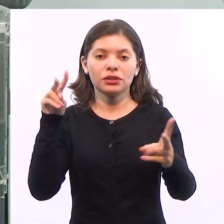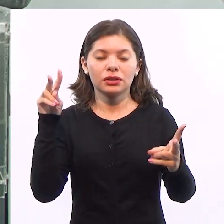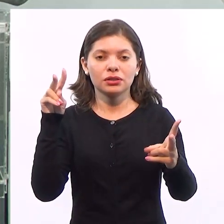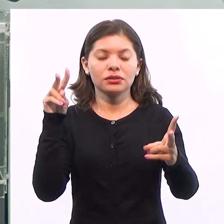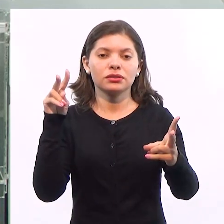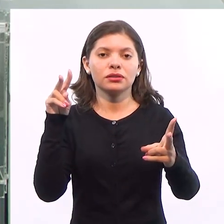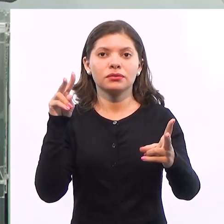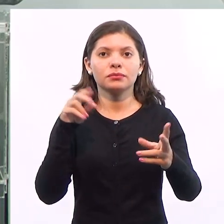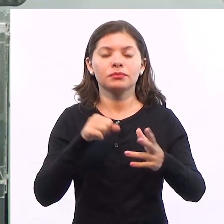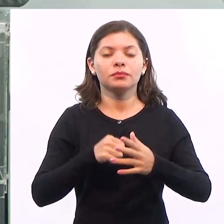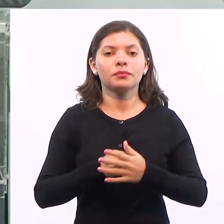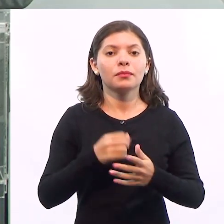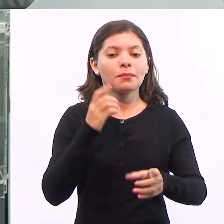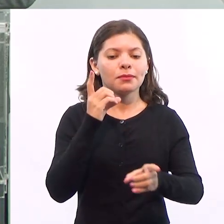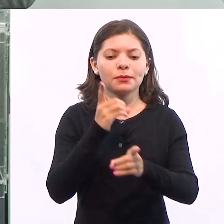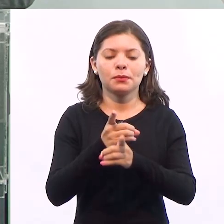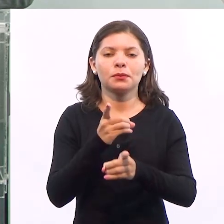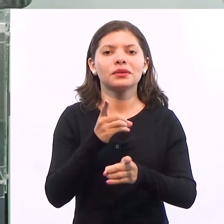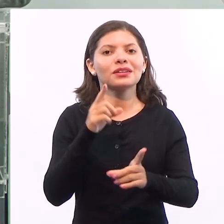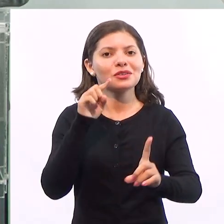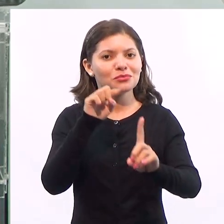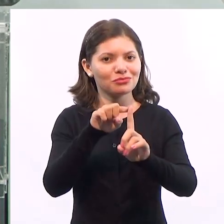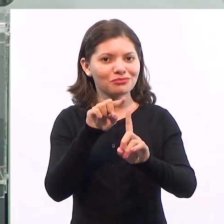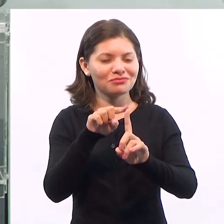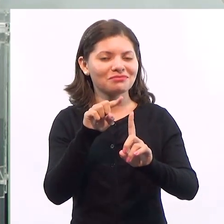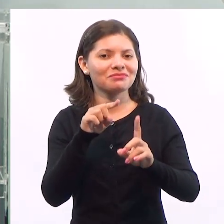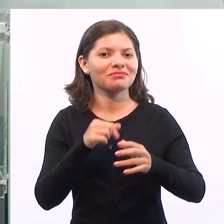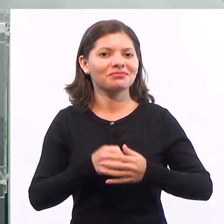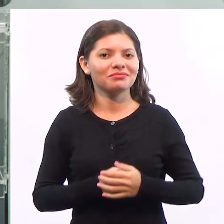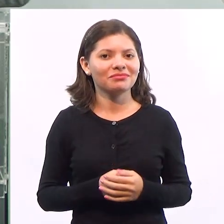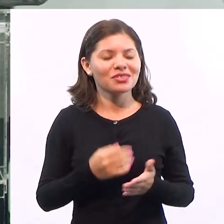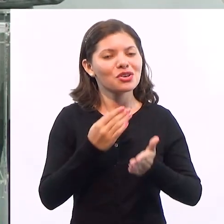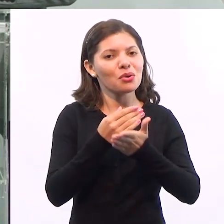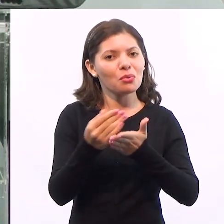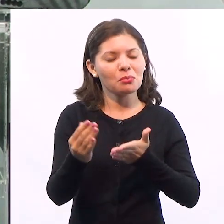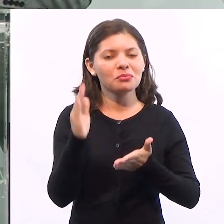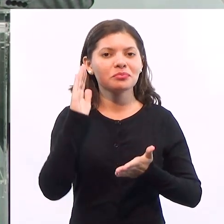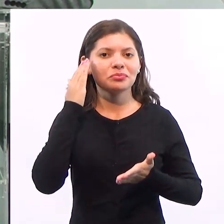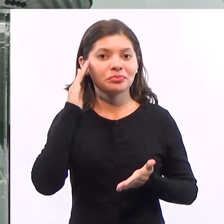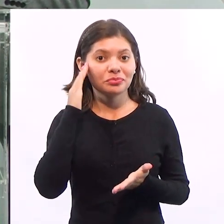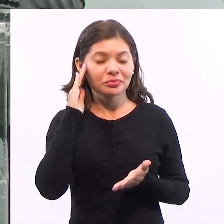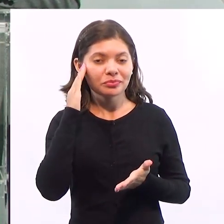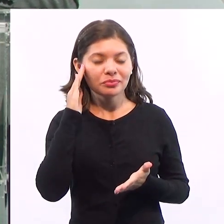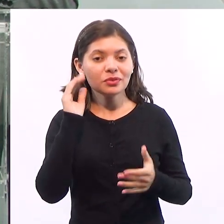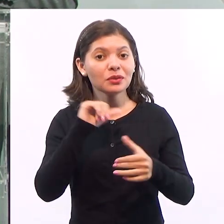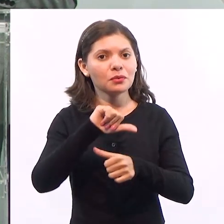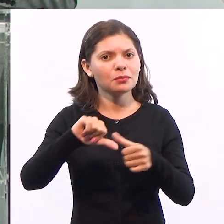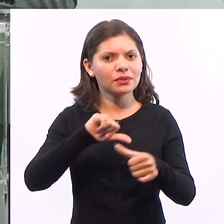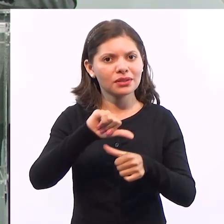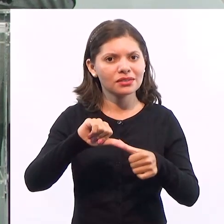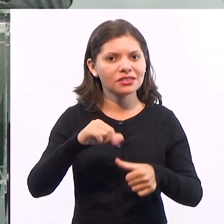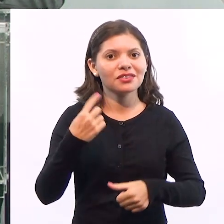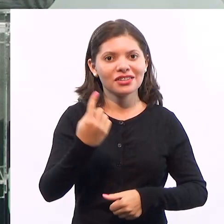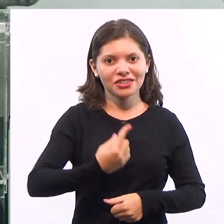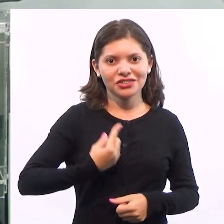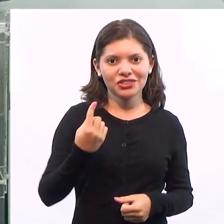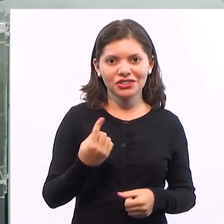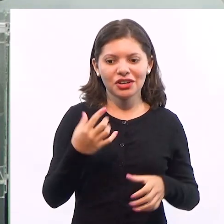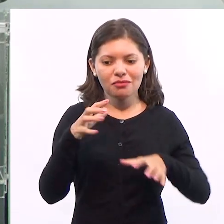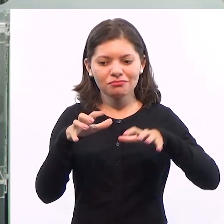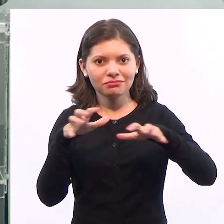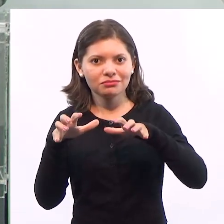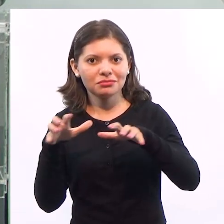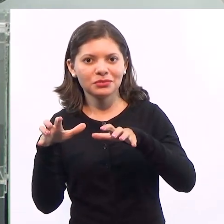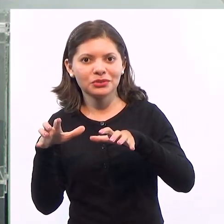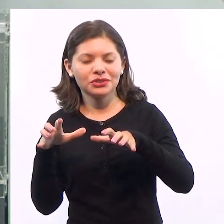distância, tá? Vai buscar esse objetivo aí tão aguardado na sua vida. Começa a entender, são mudanças inesperadas que fazem a gente se